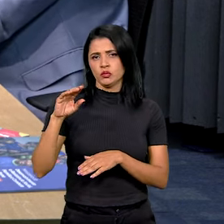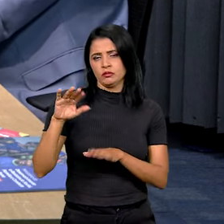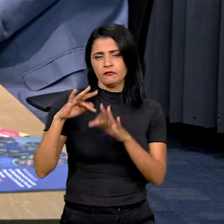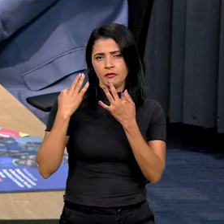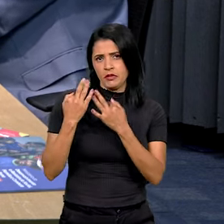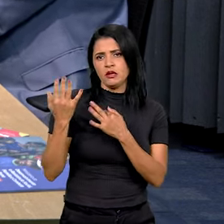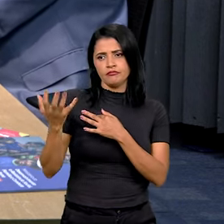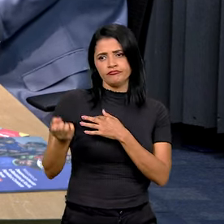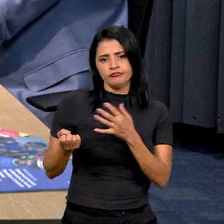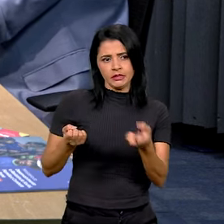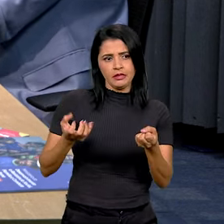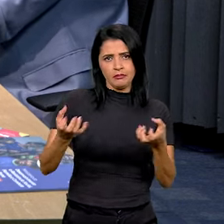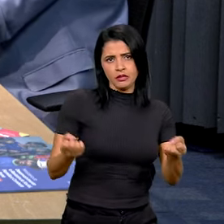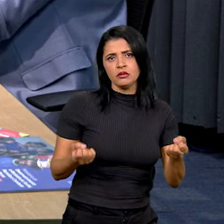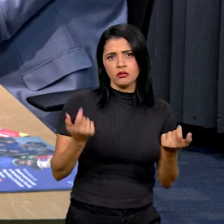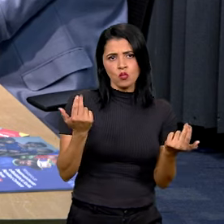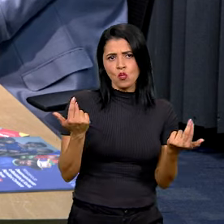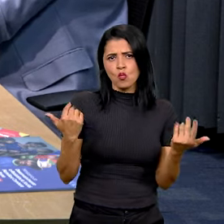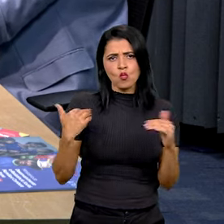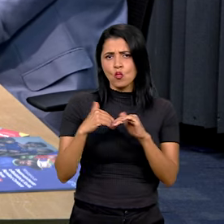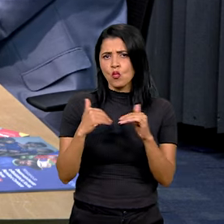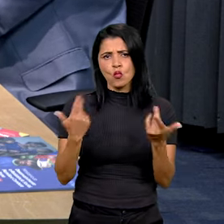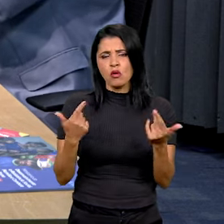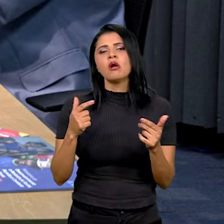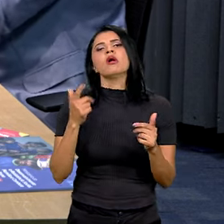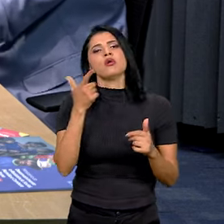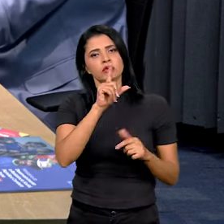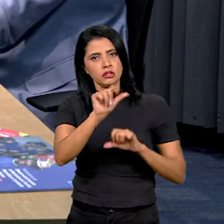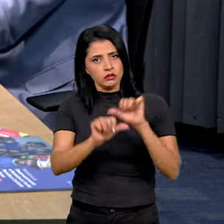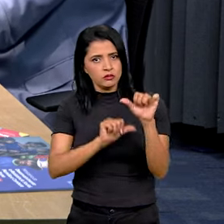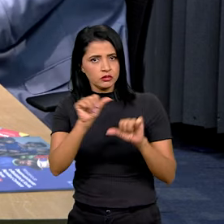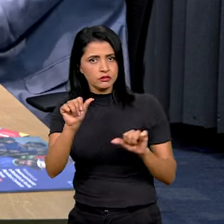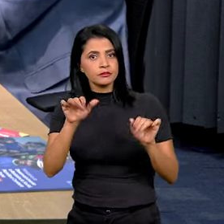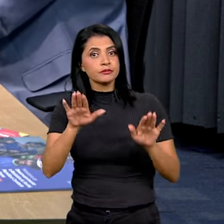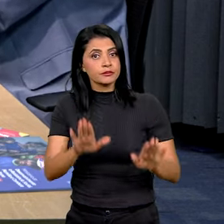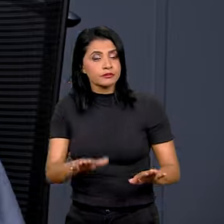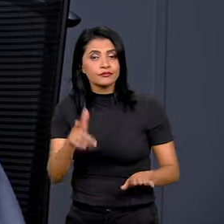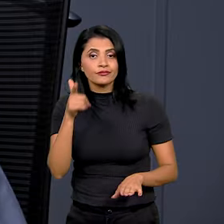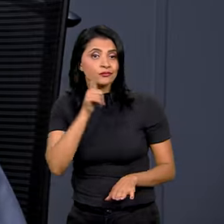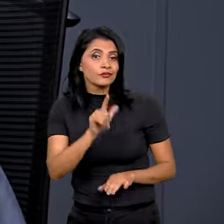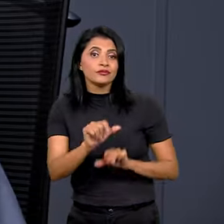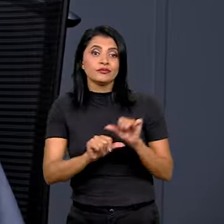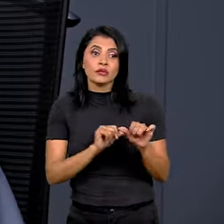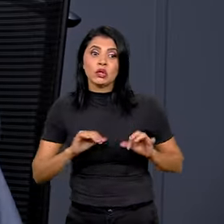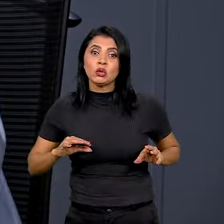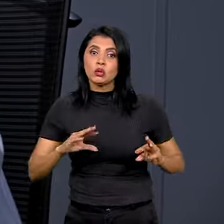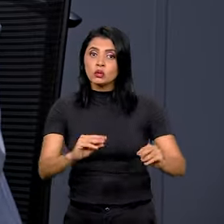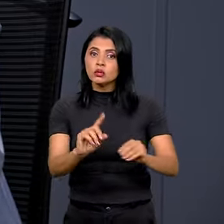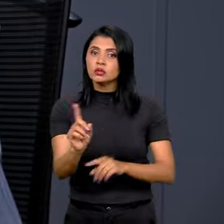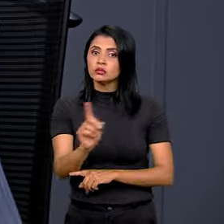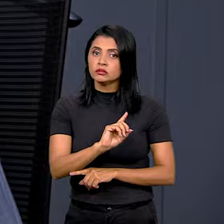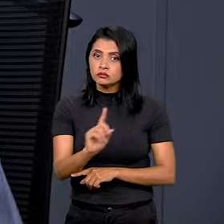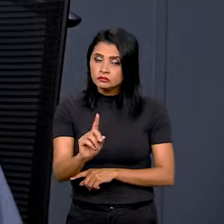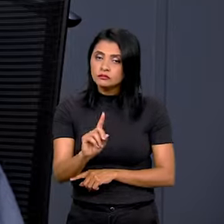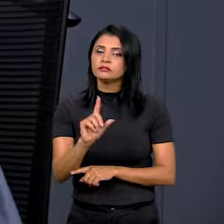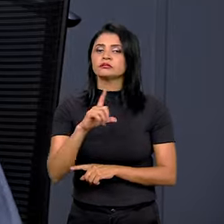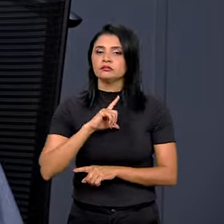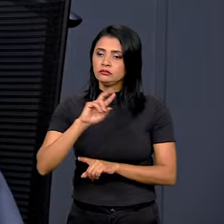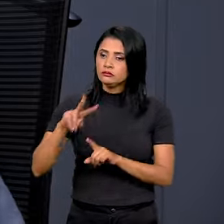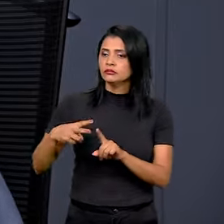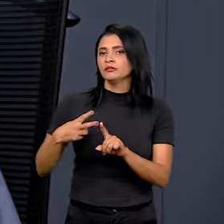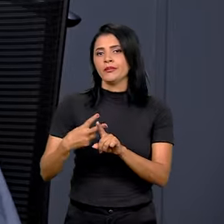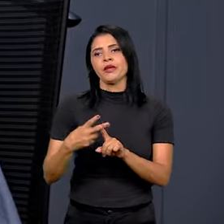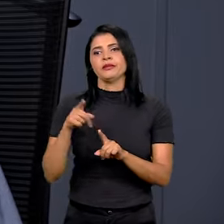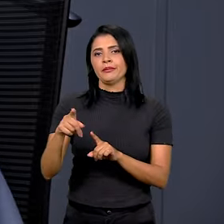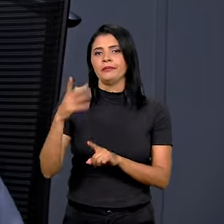dentro da família ele recebia o mesmo valor de benefício isso a gente conseguiu mudar né mas ainda não conseguimos mudar completamente né a gente tem um extra